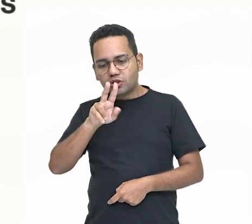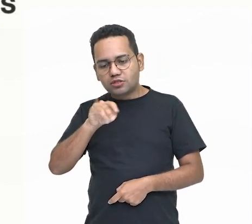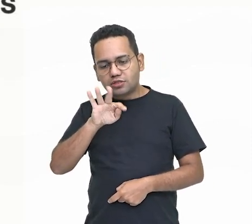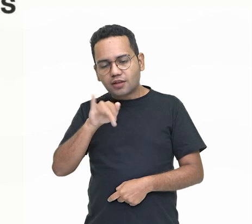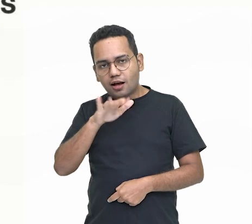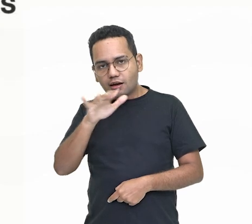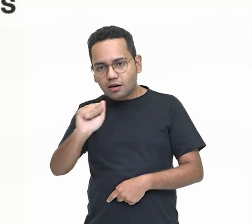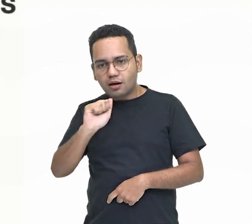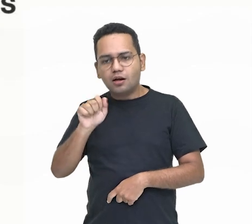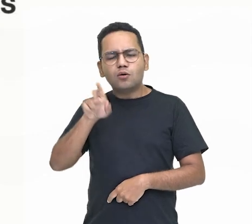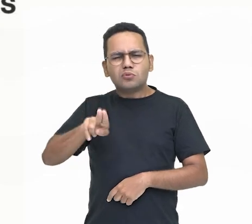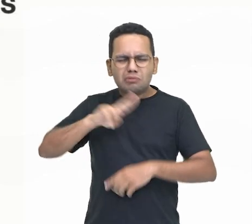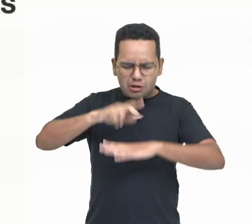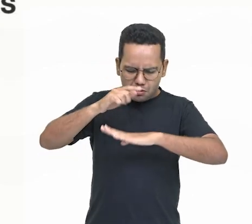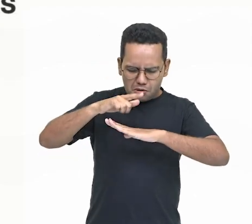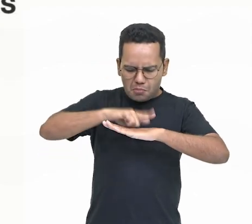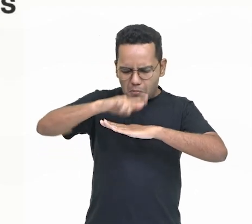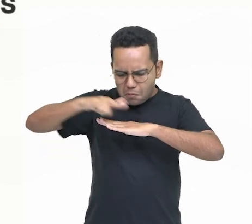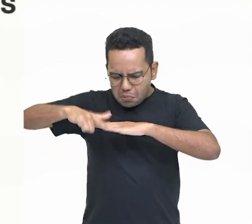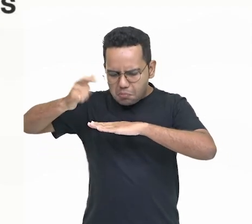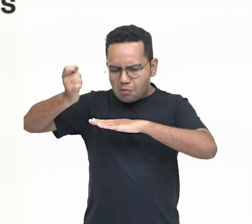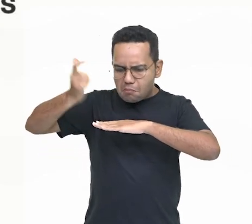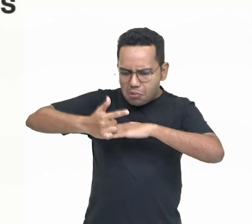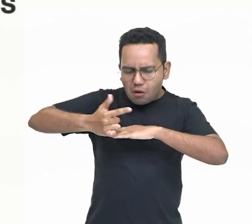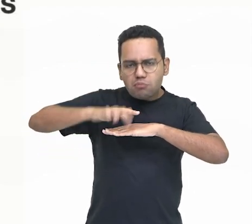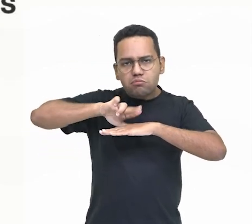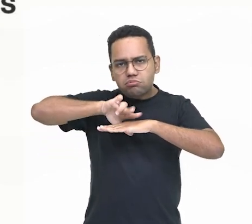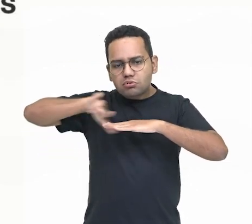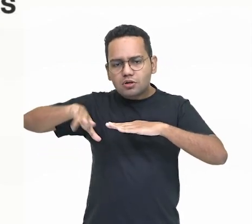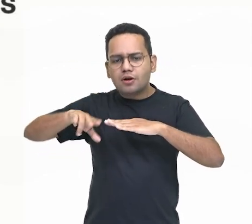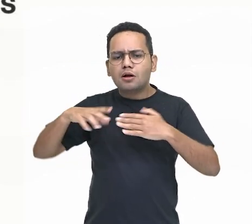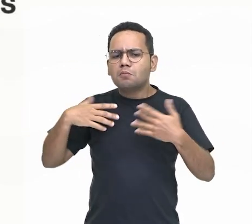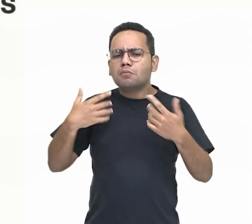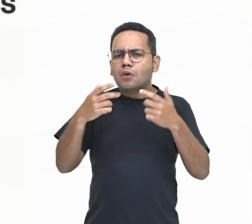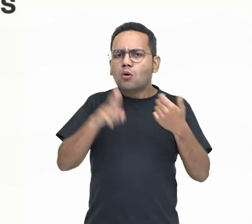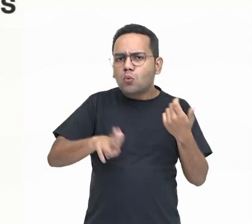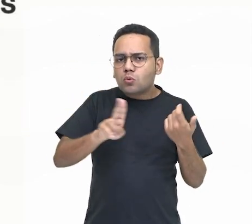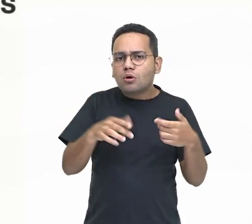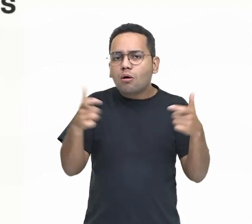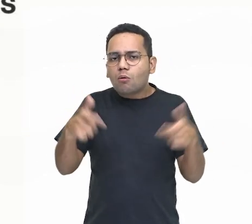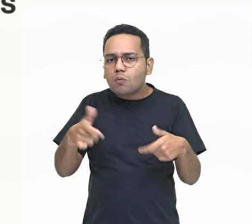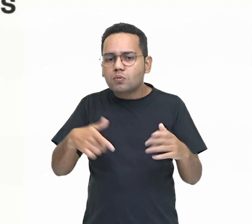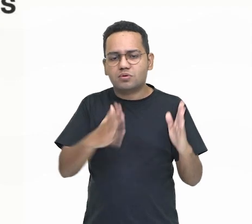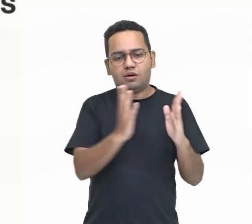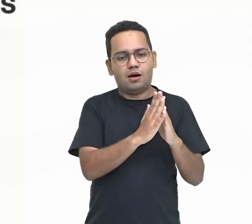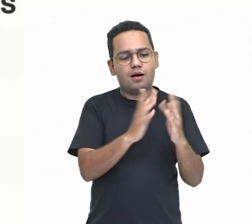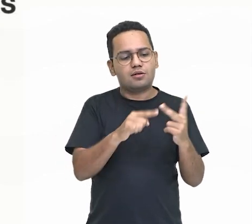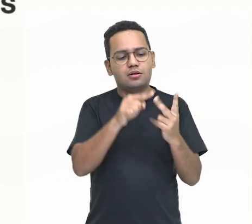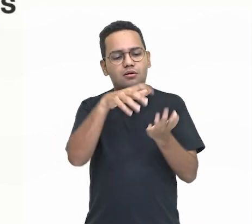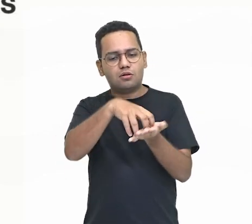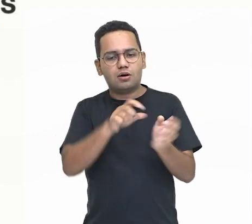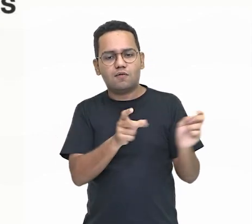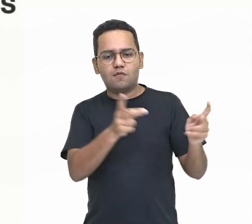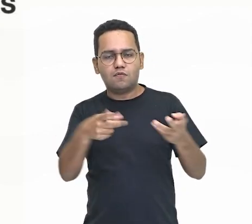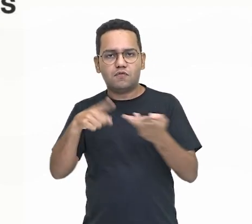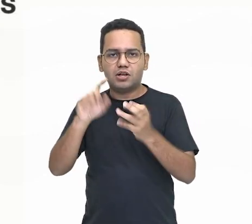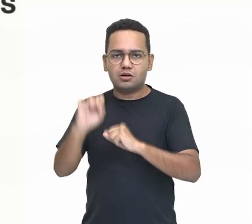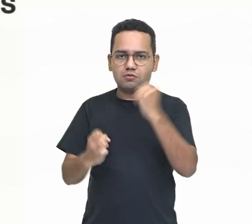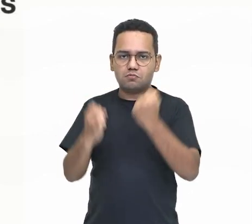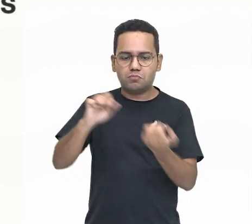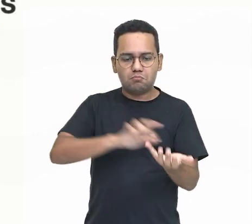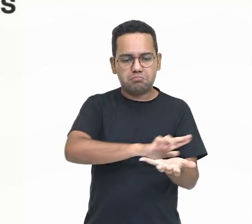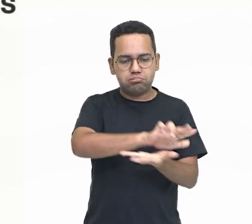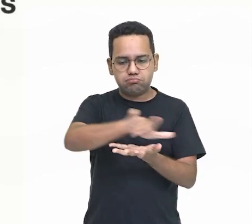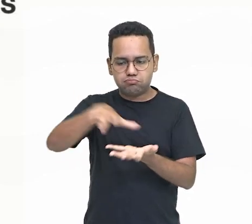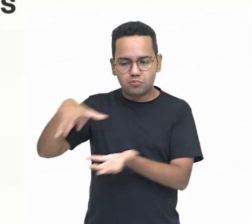comércios, indústrias e muitos outros. E agora, né, principalmente, a gente percebe o seguinte,